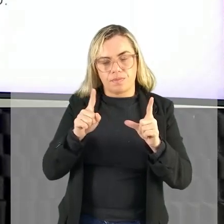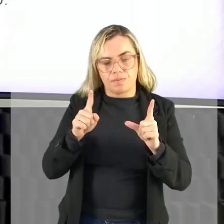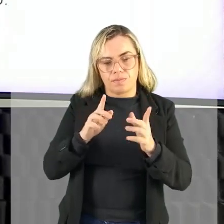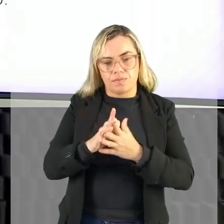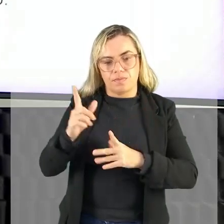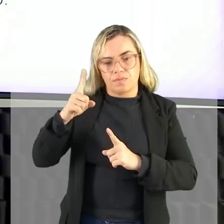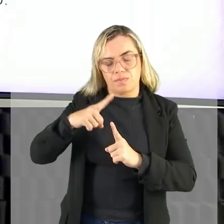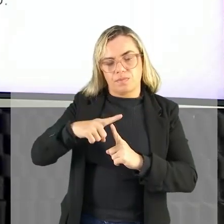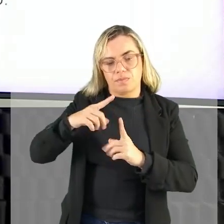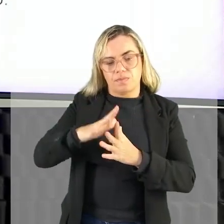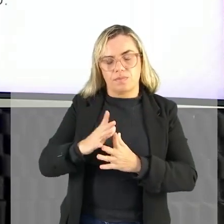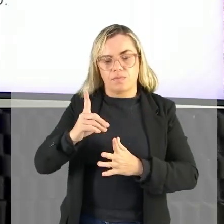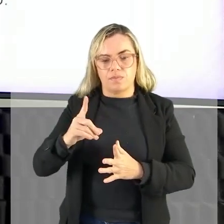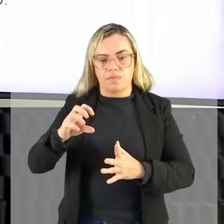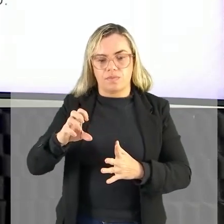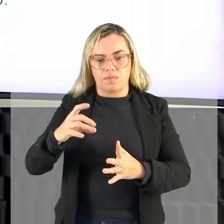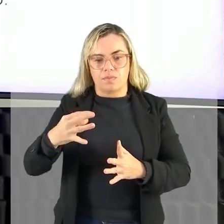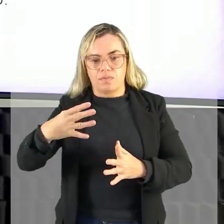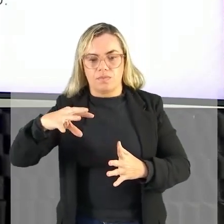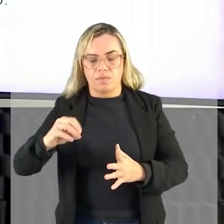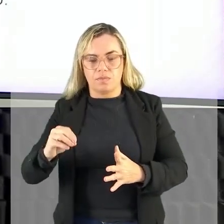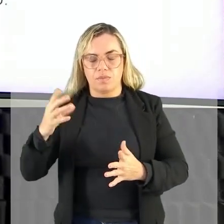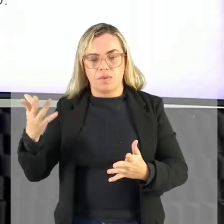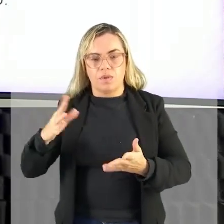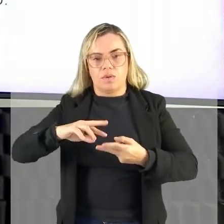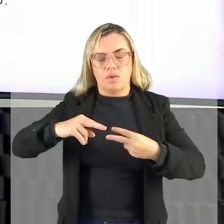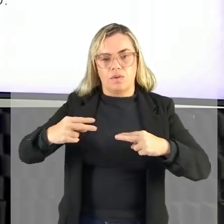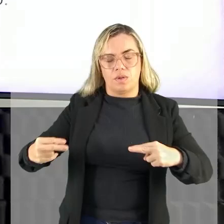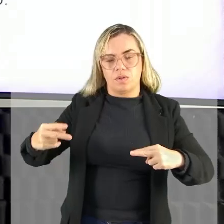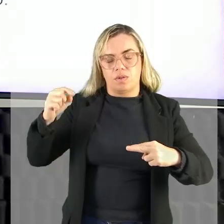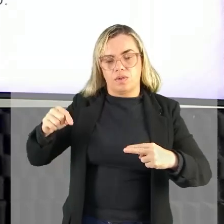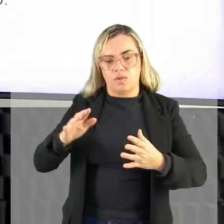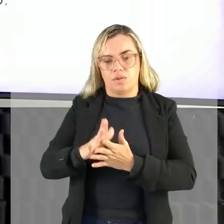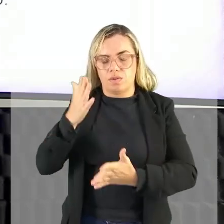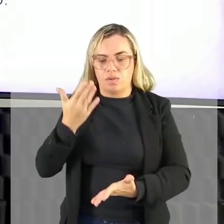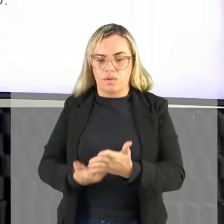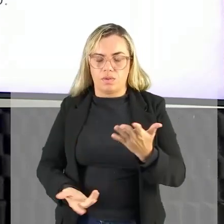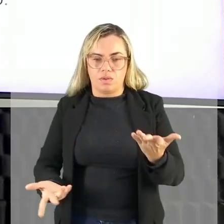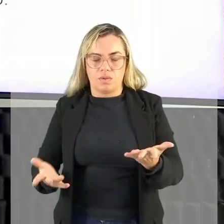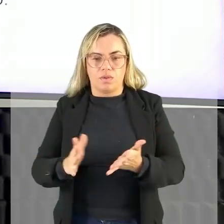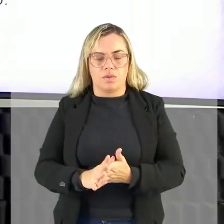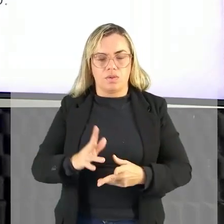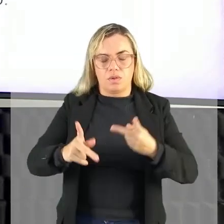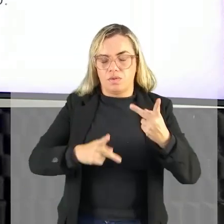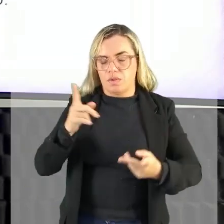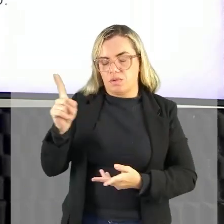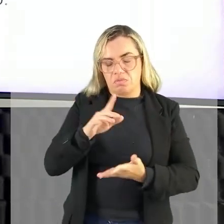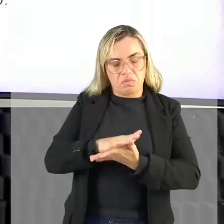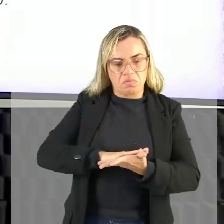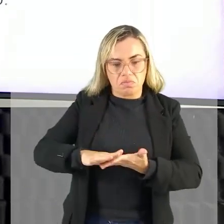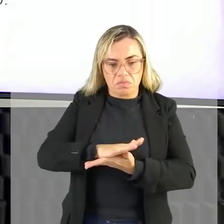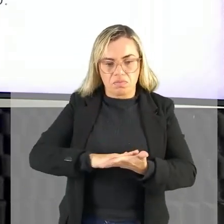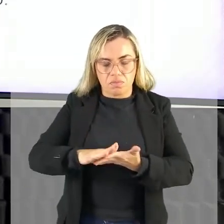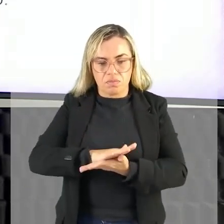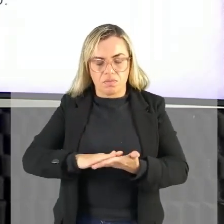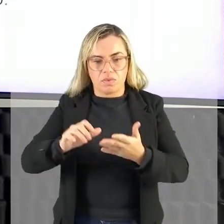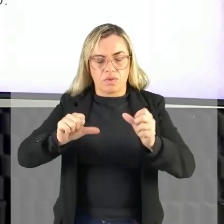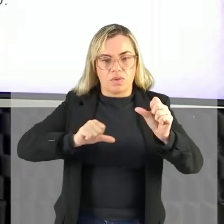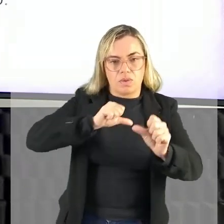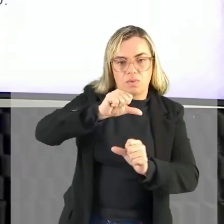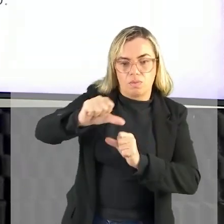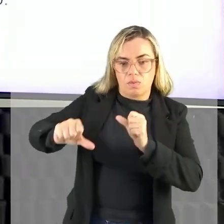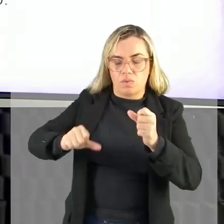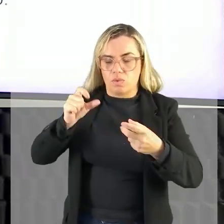Quando envolve deleção, algum material genético foi perdido. E a gente não está falando de perda de material genético, tá? A gente está falando de mudança